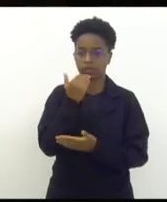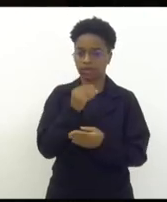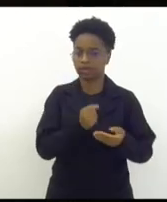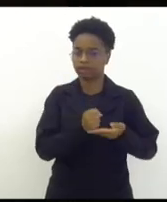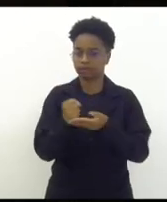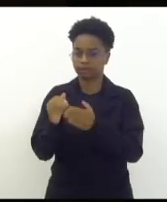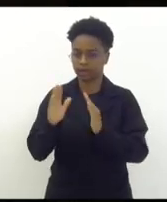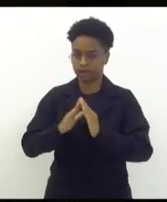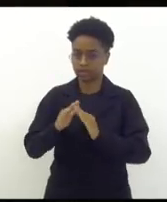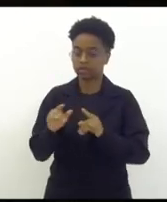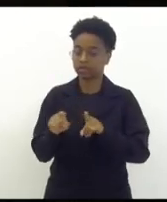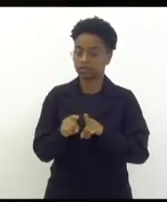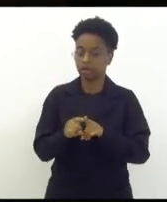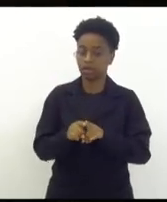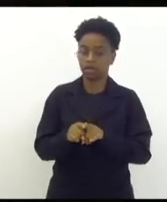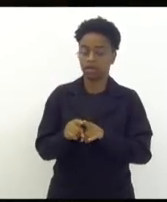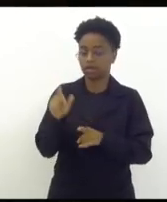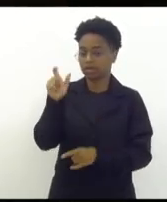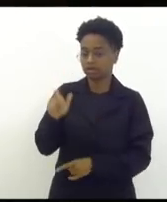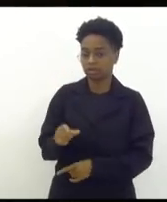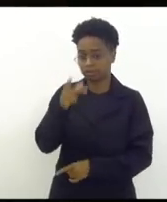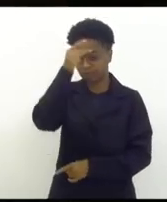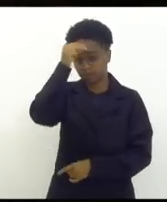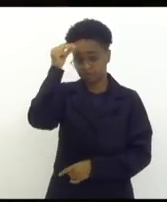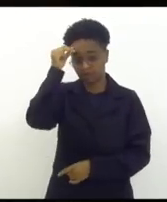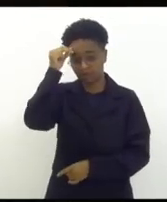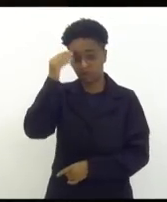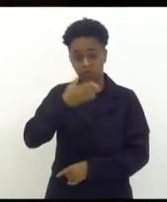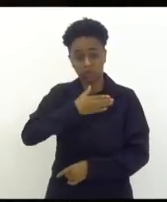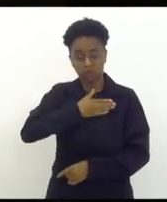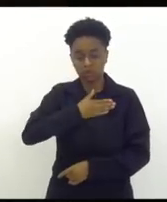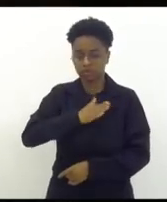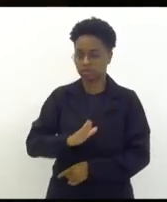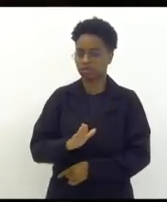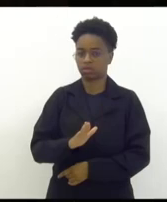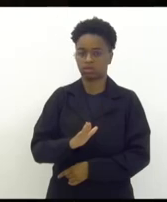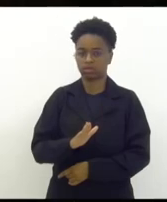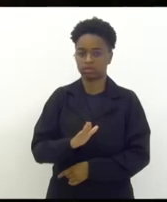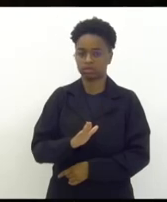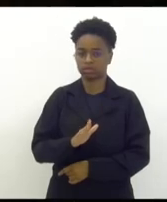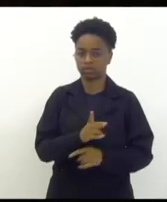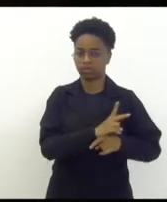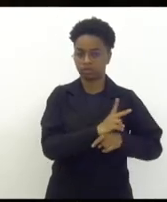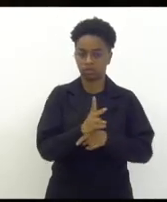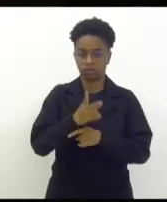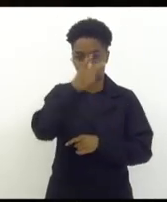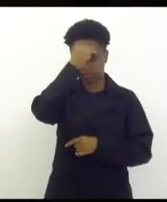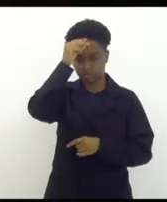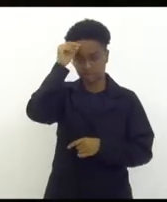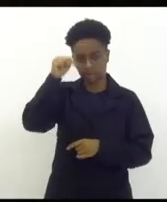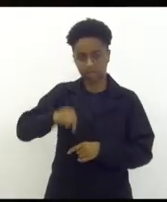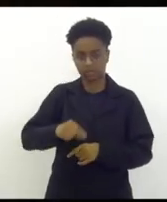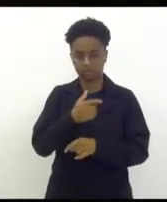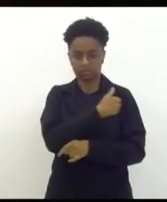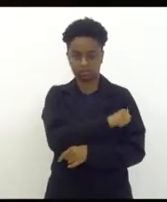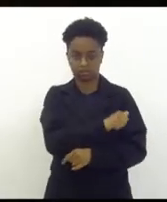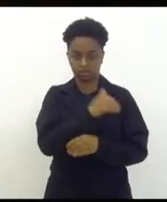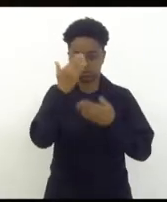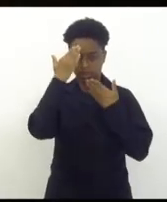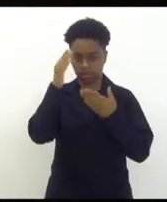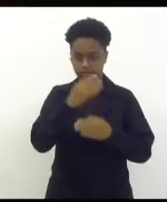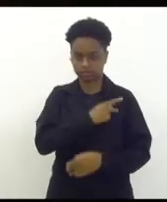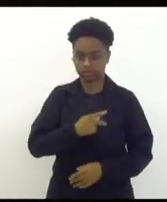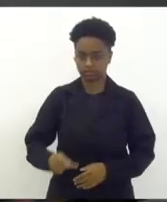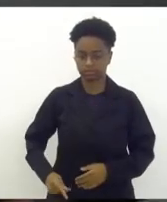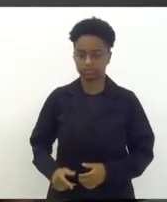e o prefeito Definitivamente não gosta da guarda municipal da cidade do Rio de Janeiro Muito obrigado